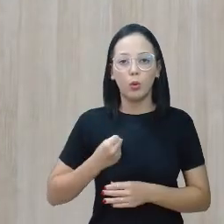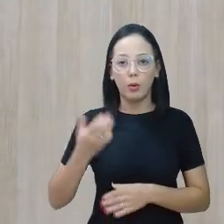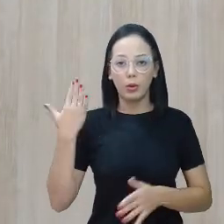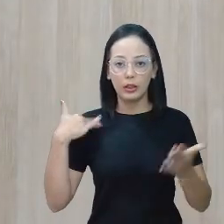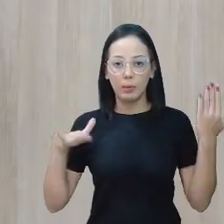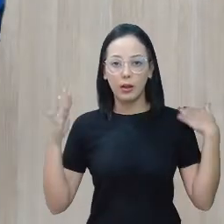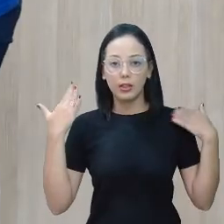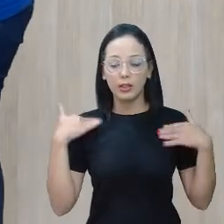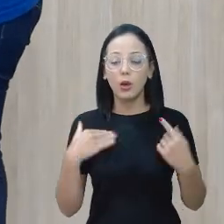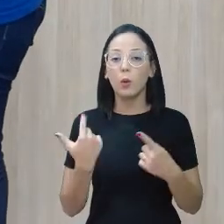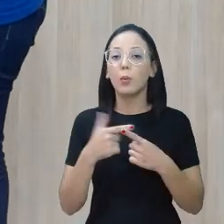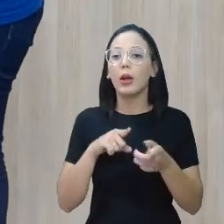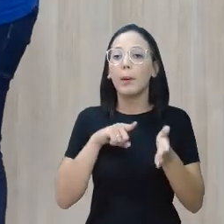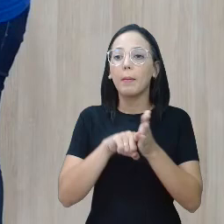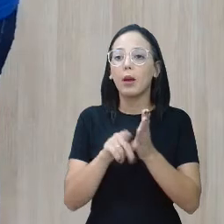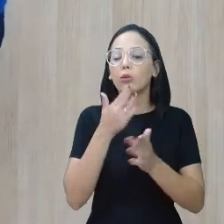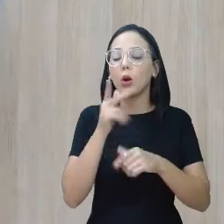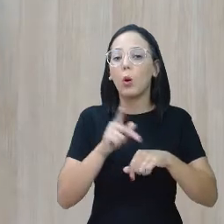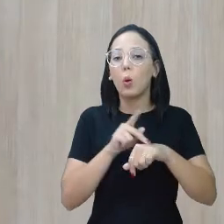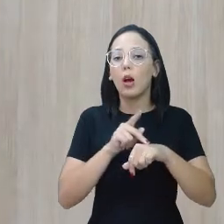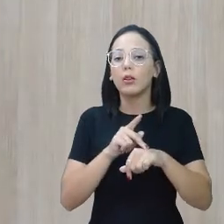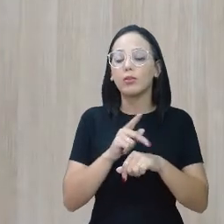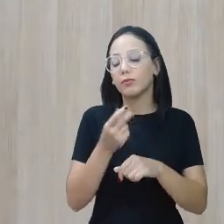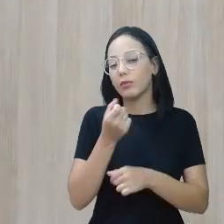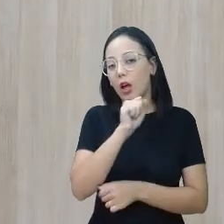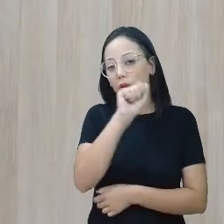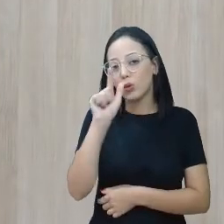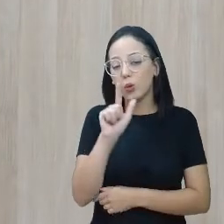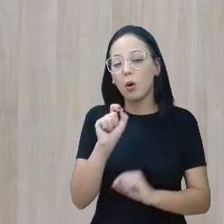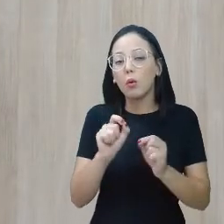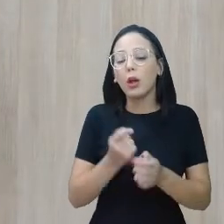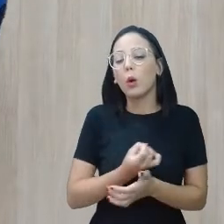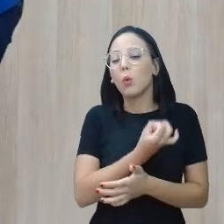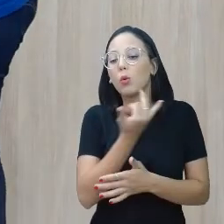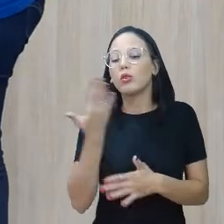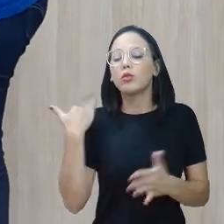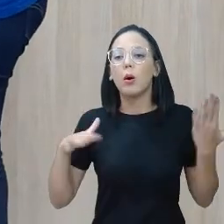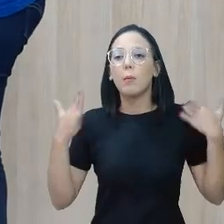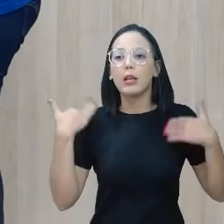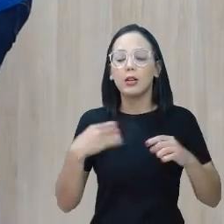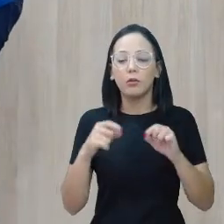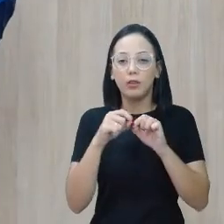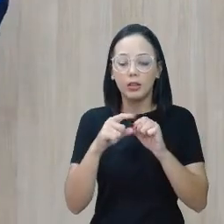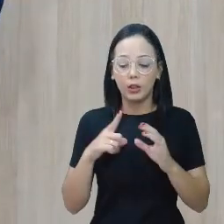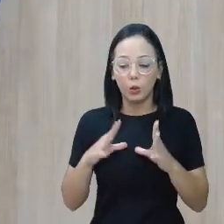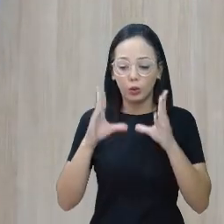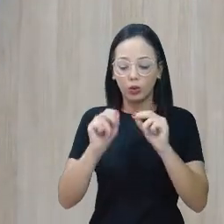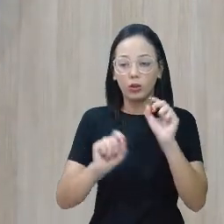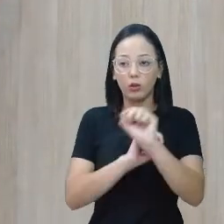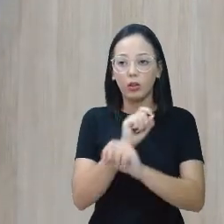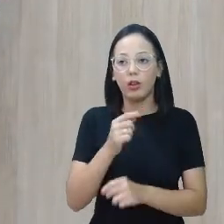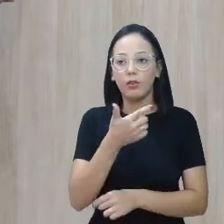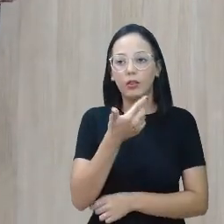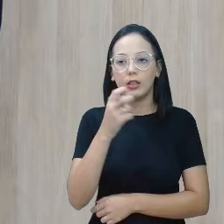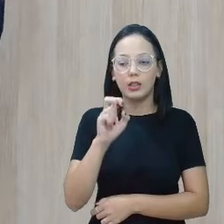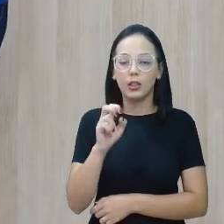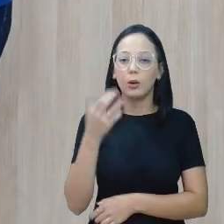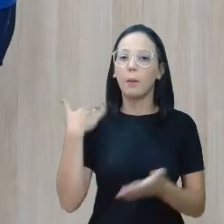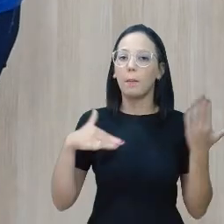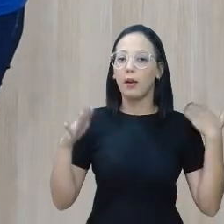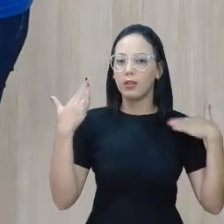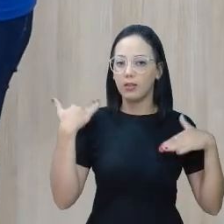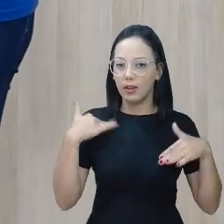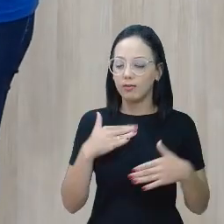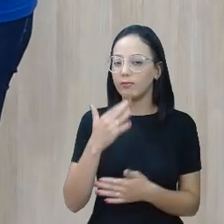porque a pergunta ali azulzinha é quantos passeios vão ser realizados, né? A gente vai ter um total de 25 passeios